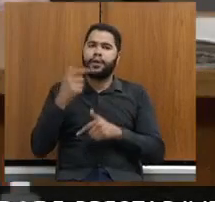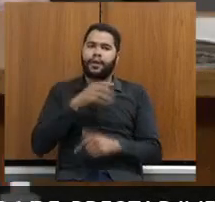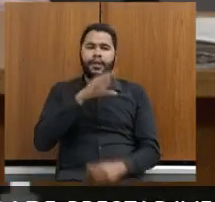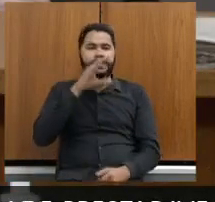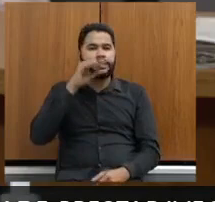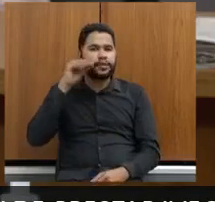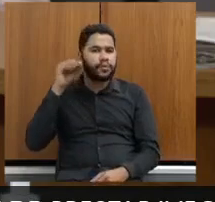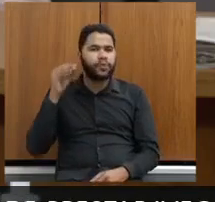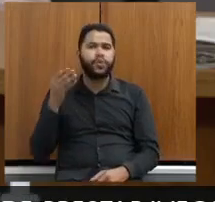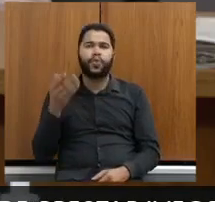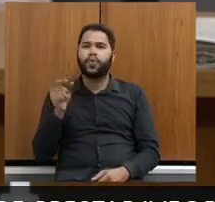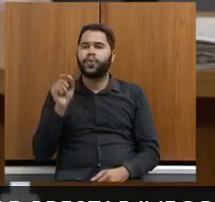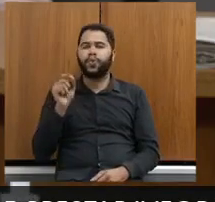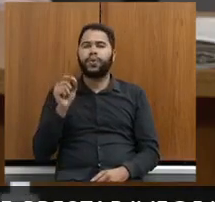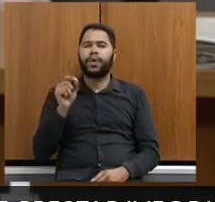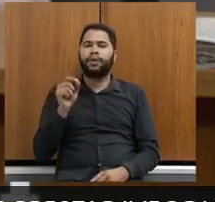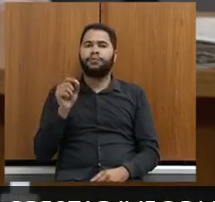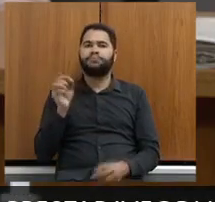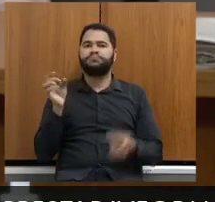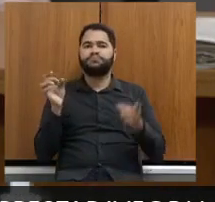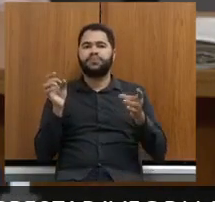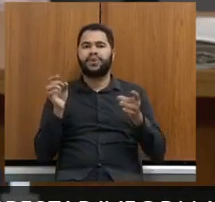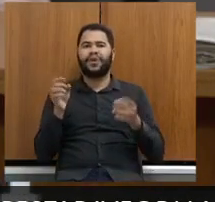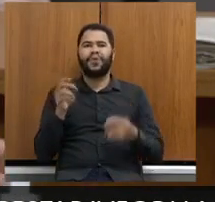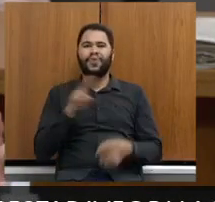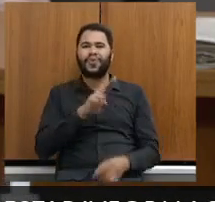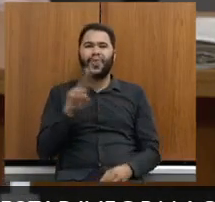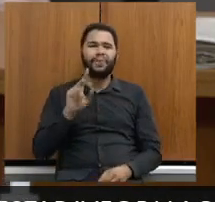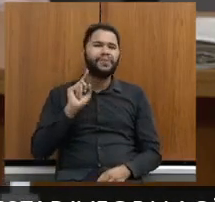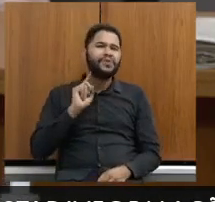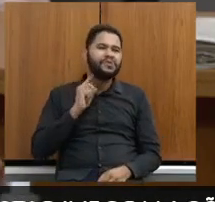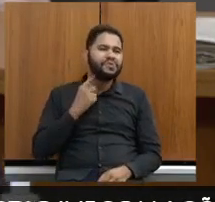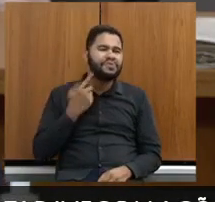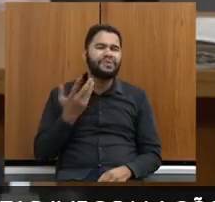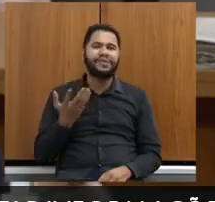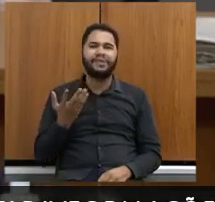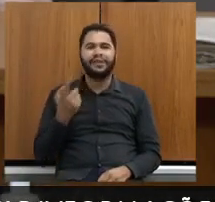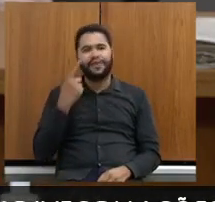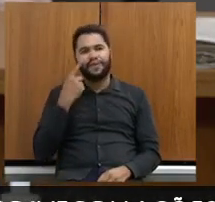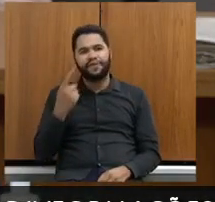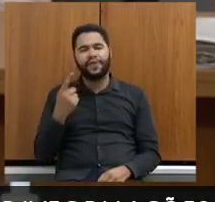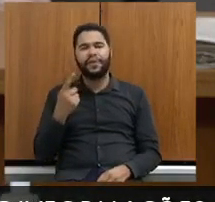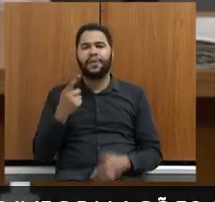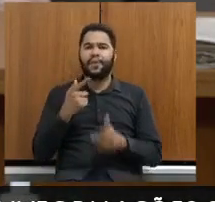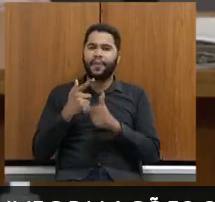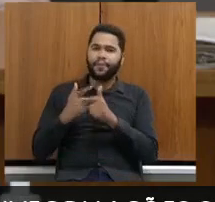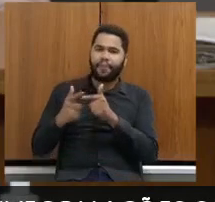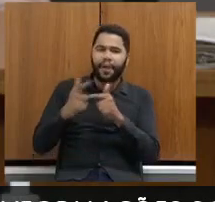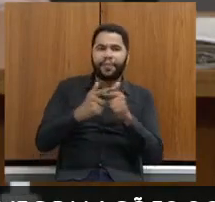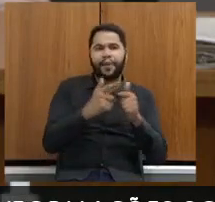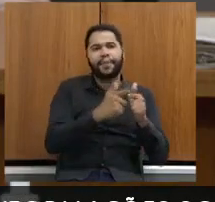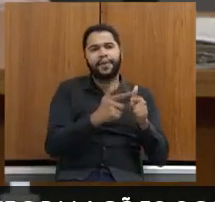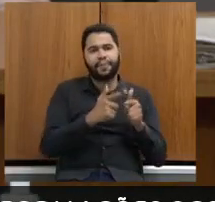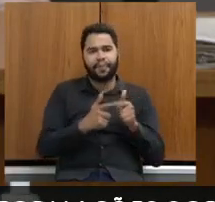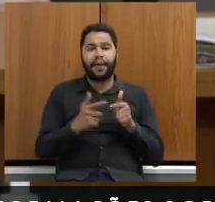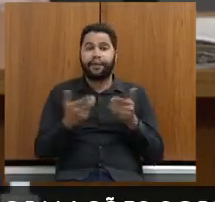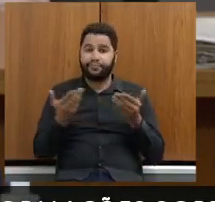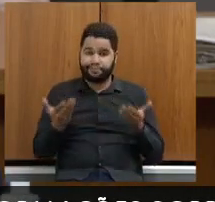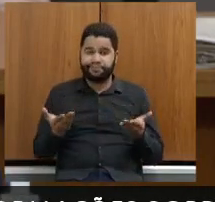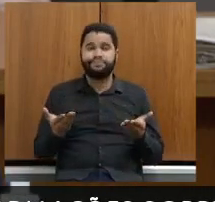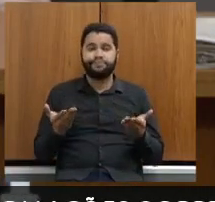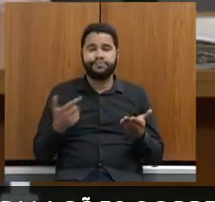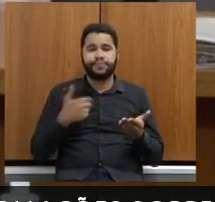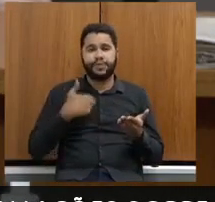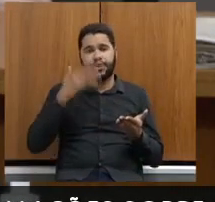colocados né nome sendo jogados no SPC que a gente viu em meio a esse mar de problemas a gente ainda assim